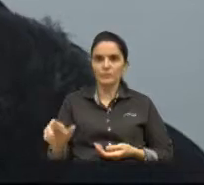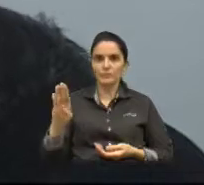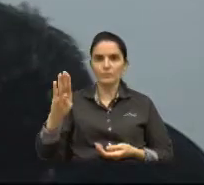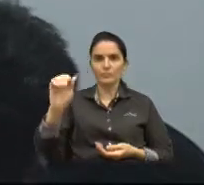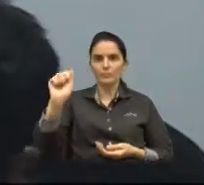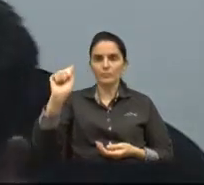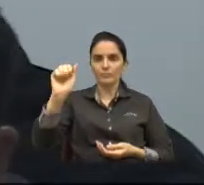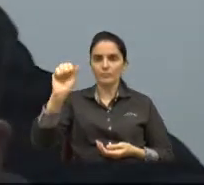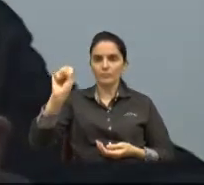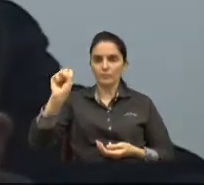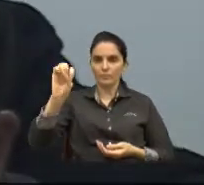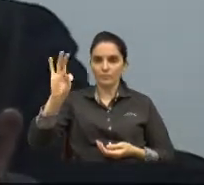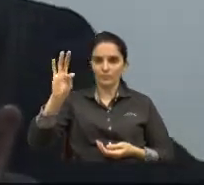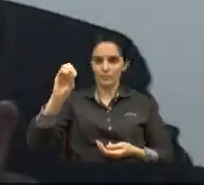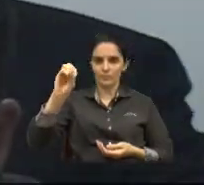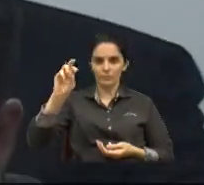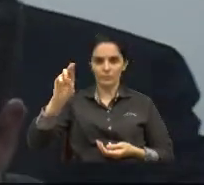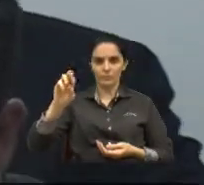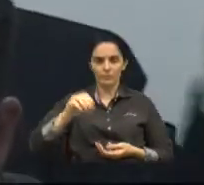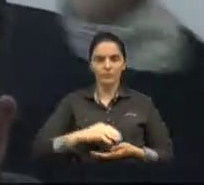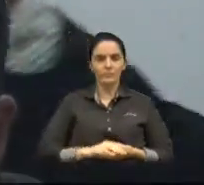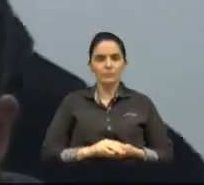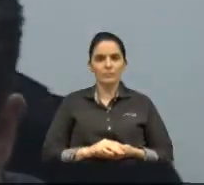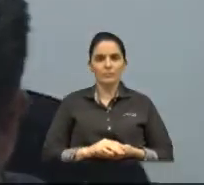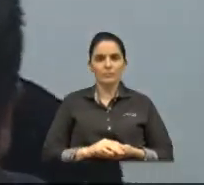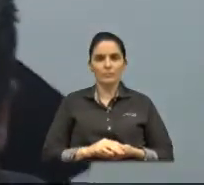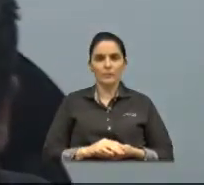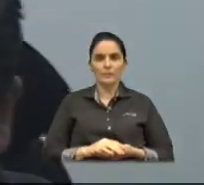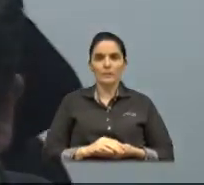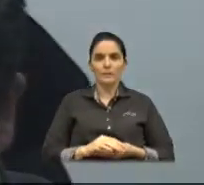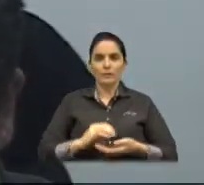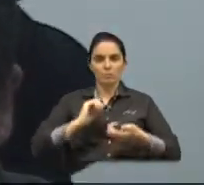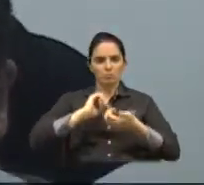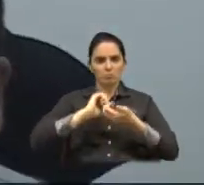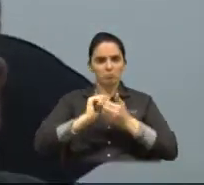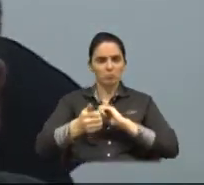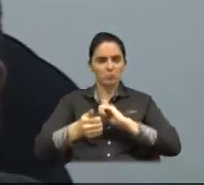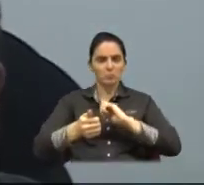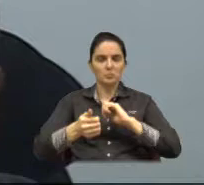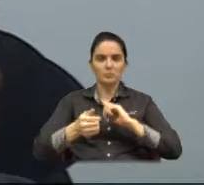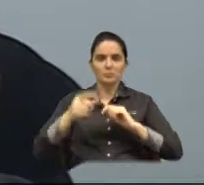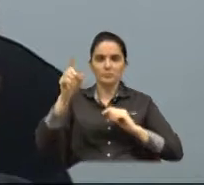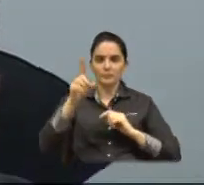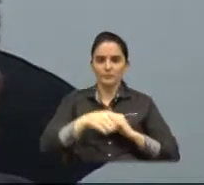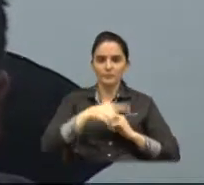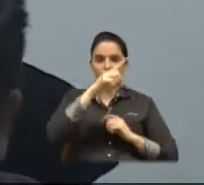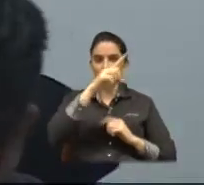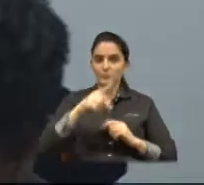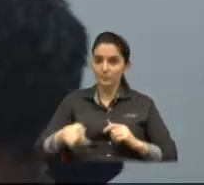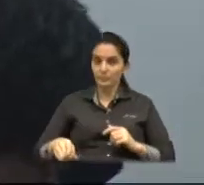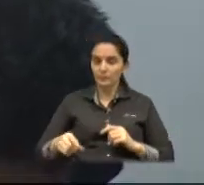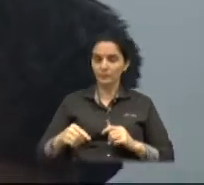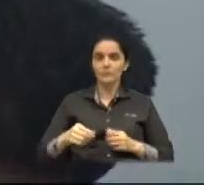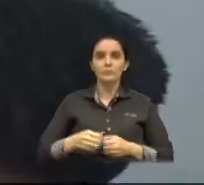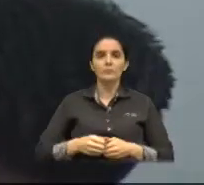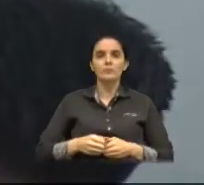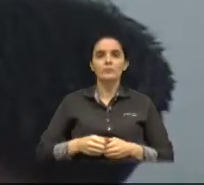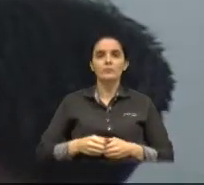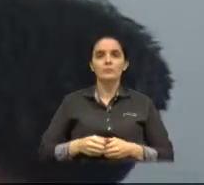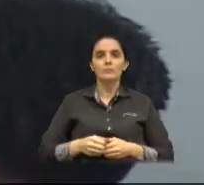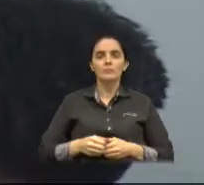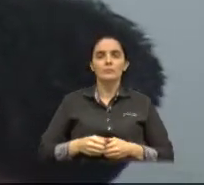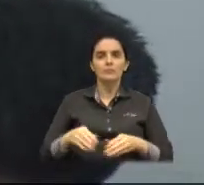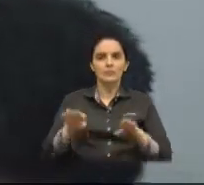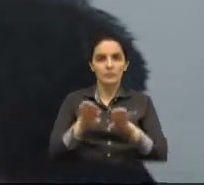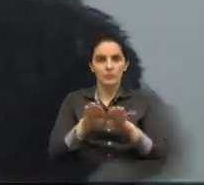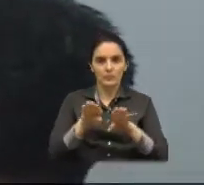brilhante competição da Federação Paulista, que se encerrou no domingo, com o Corinthians se tornando campeão e a Ponte Preta também.